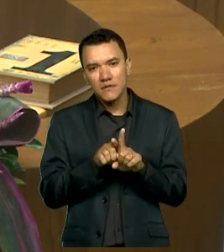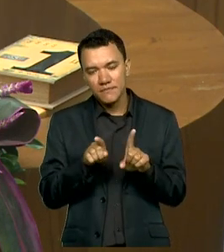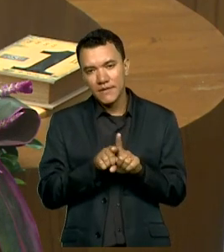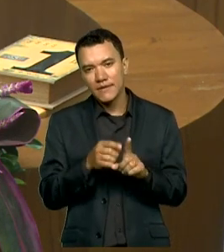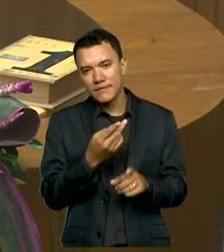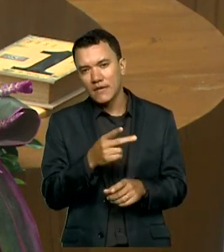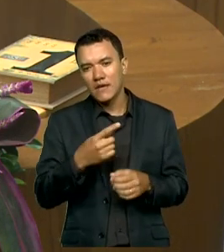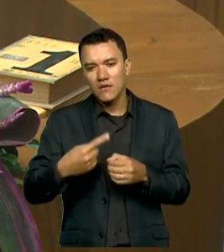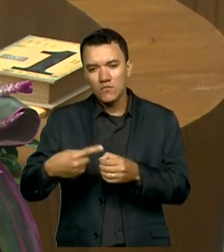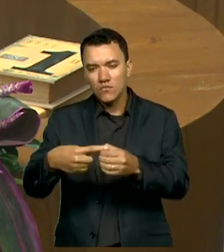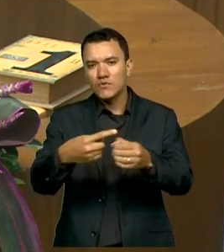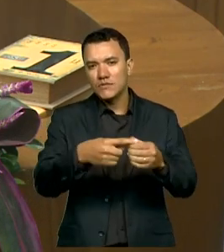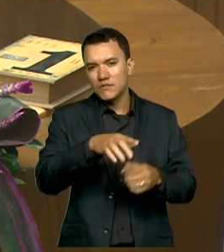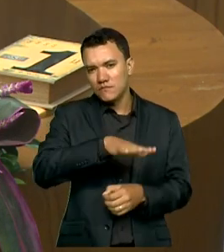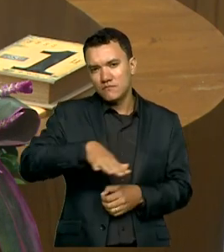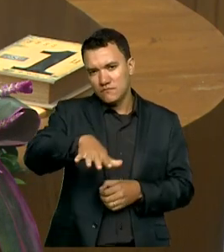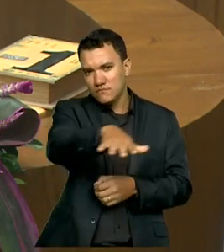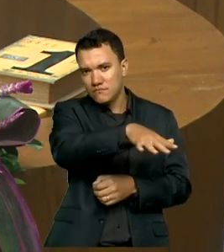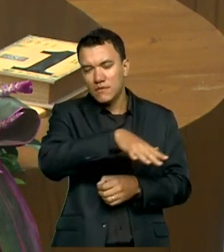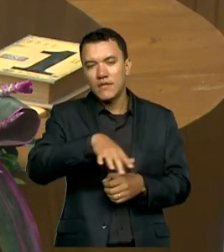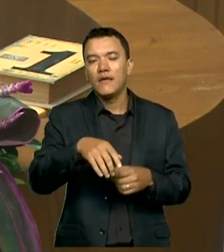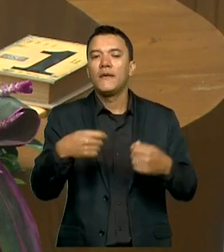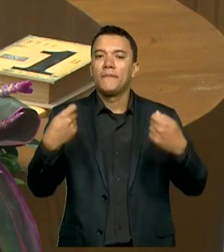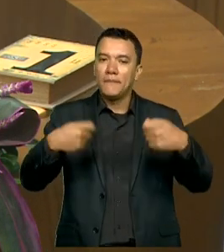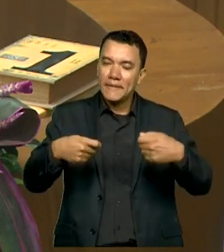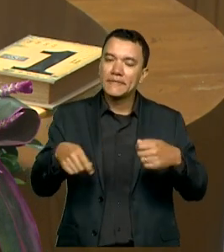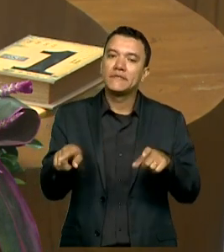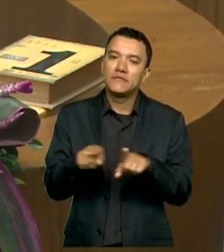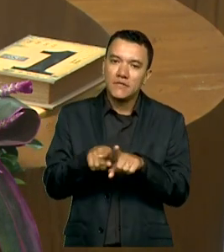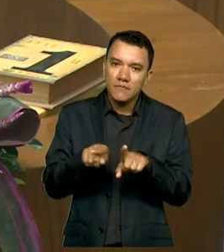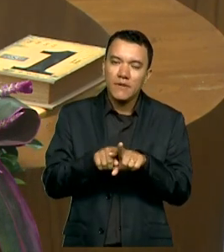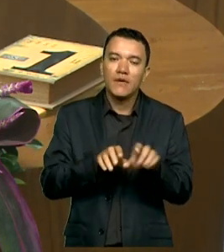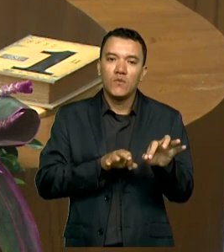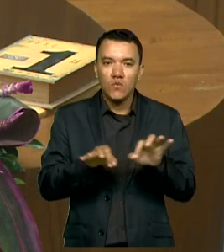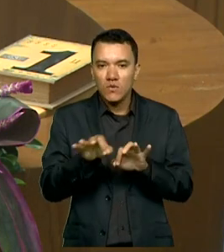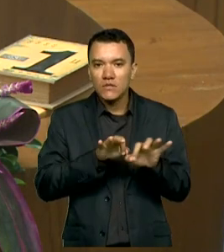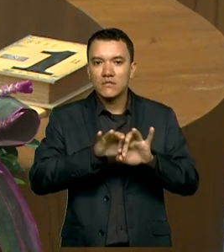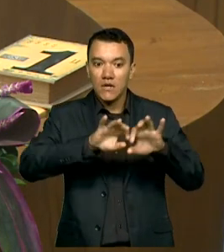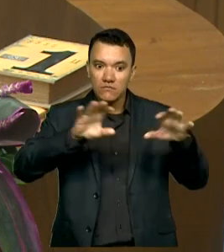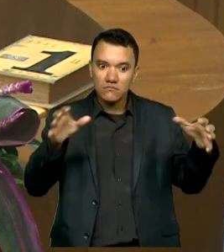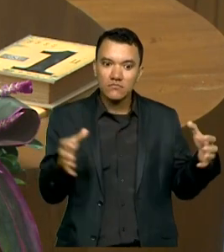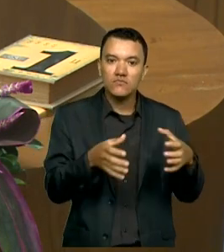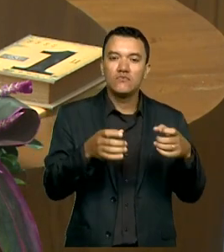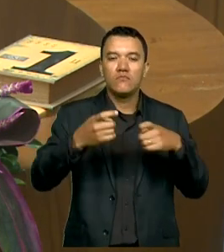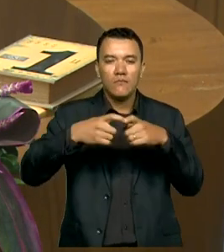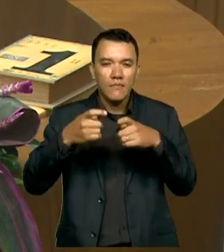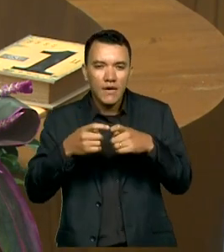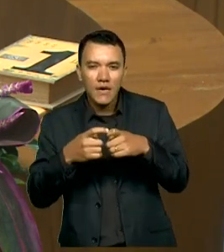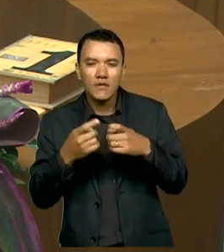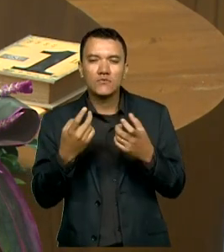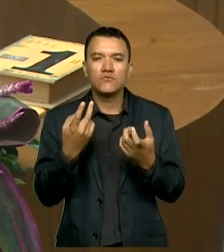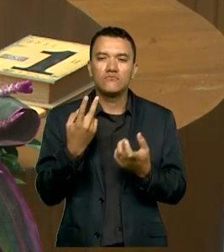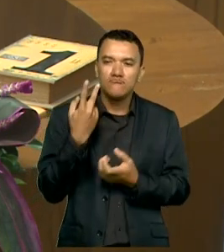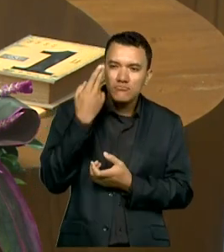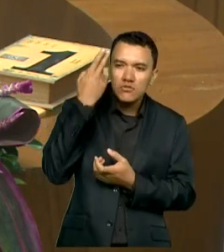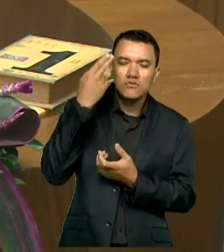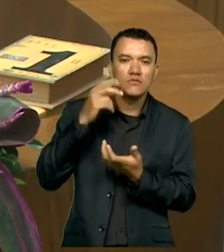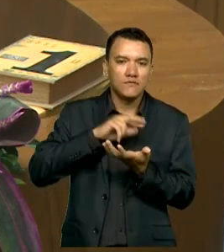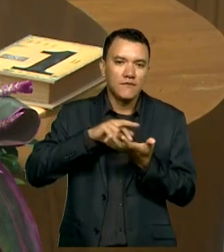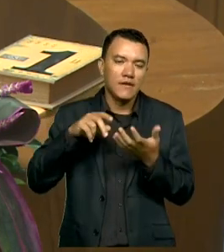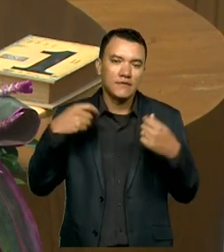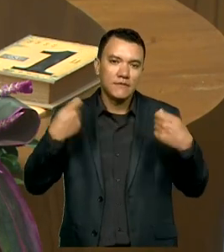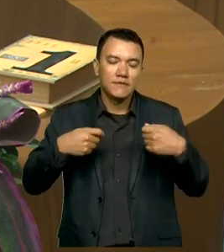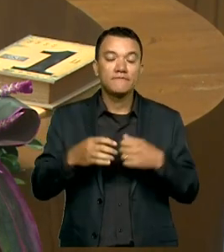região precisam também de fazer esse mutirão de cataratas. Como Balsas é a